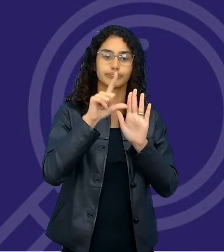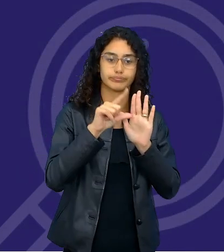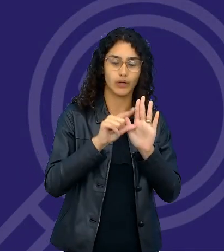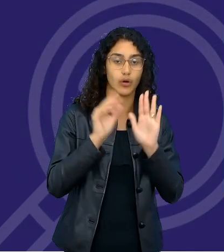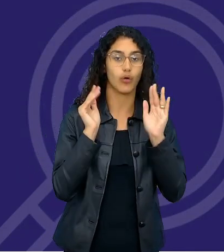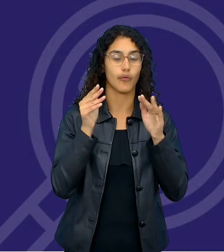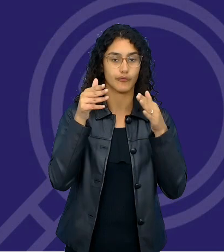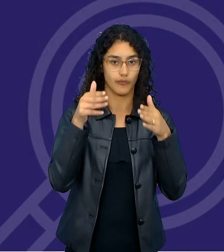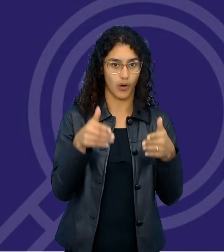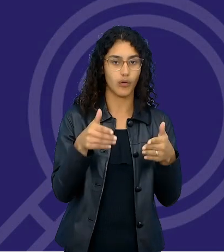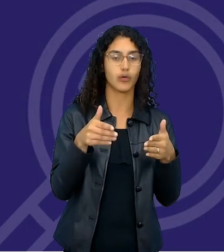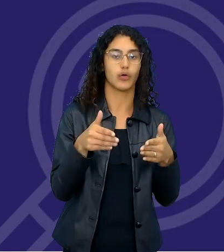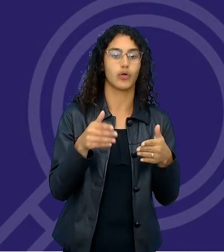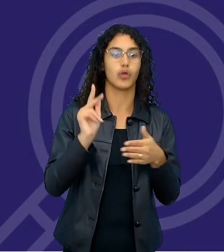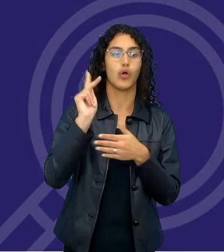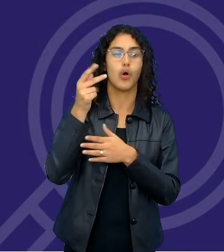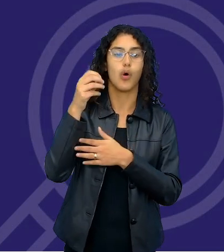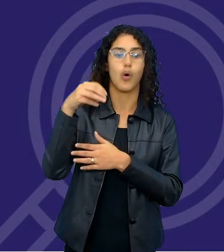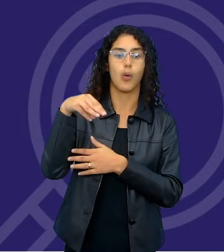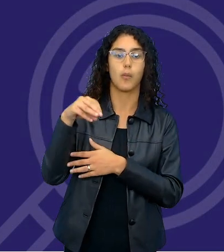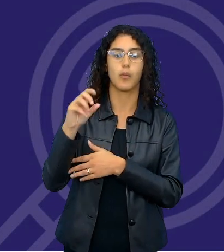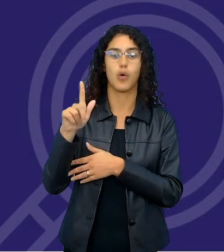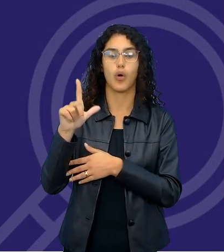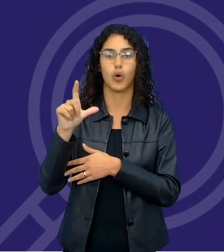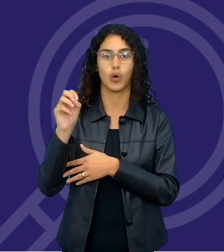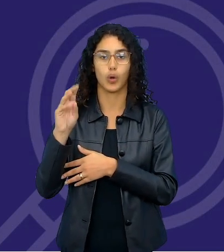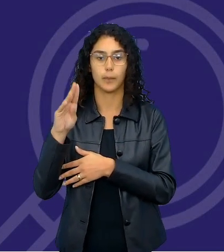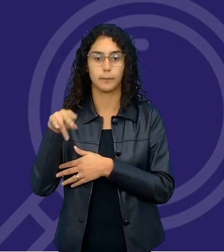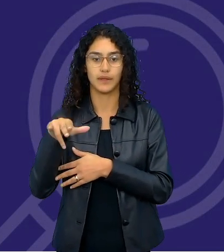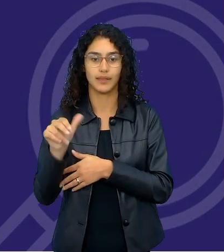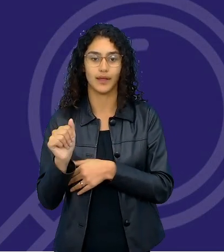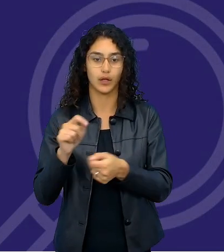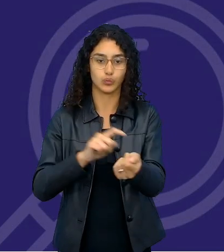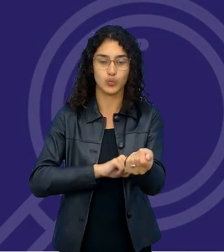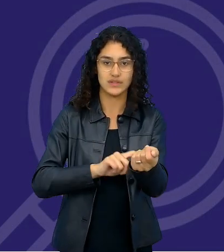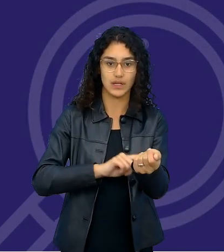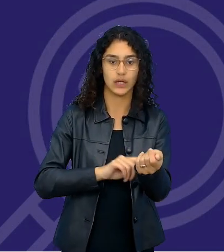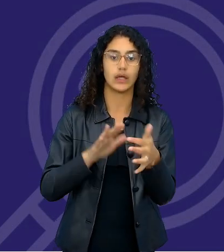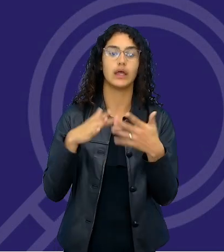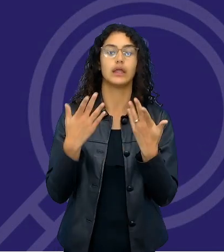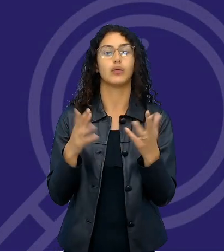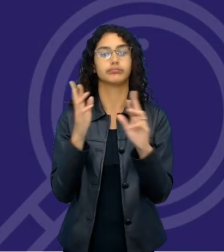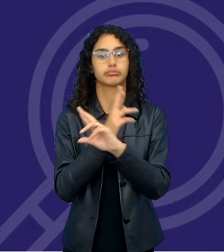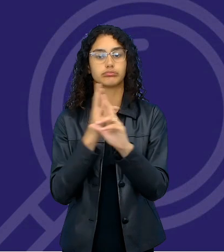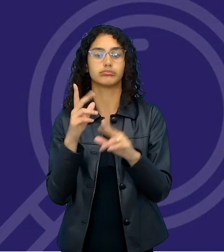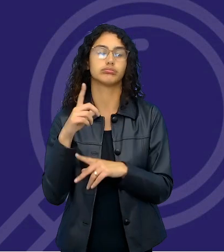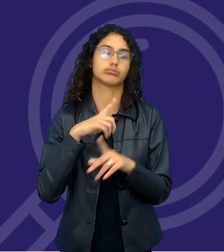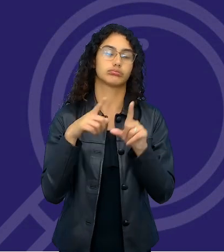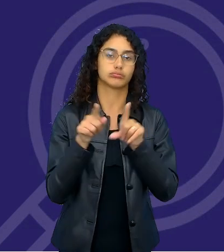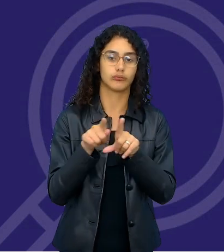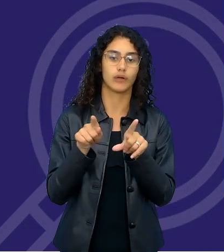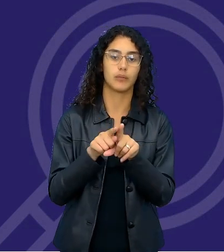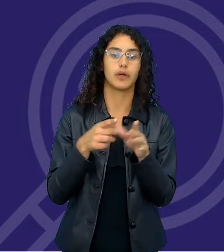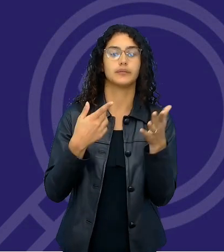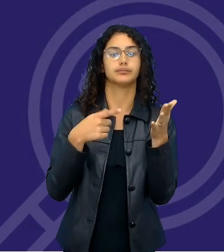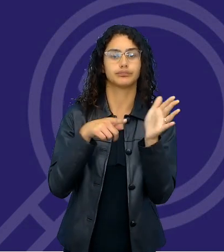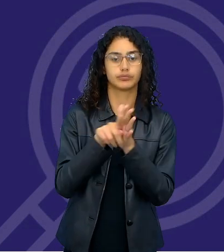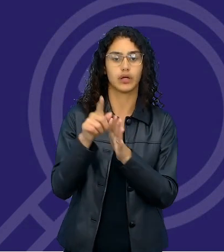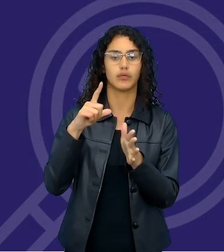na concentração de hemoglobina oxigenada, em equilíbrio no sangue. Então, conforme a relação, e aí tem lá a